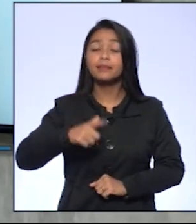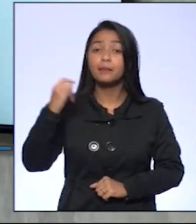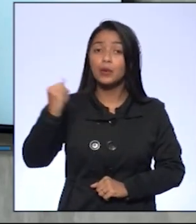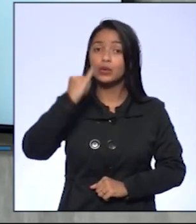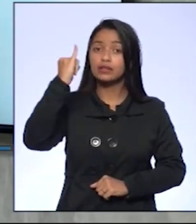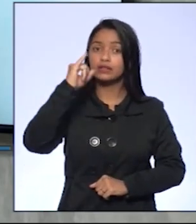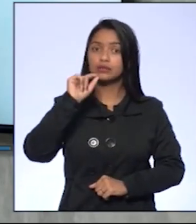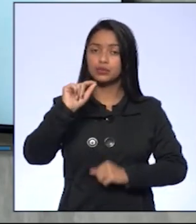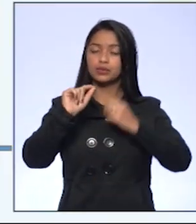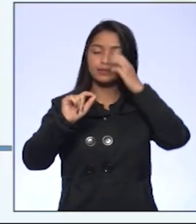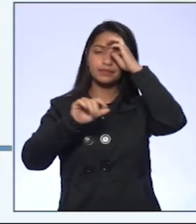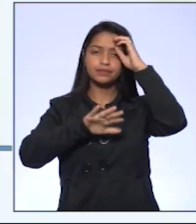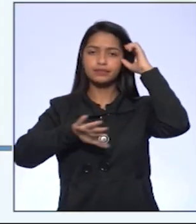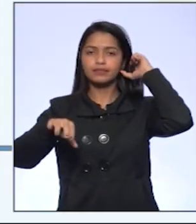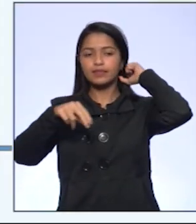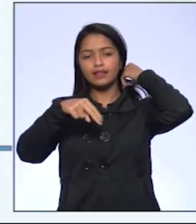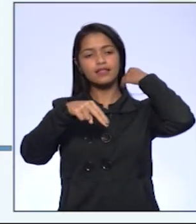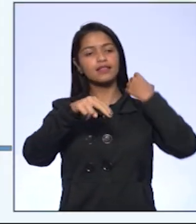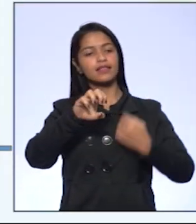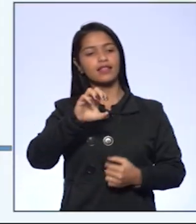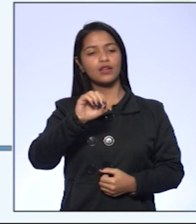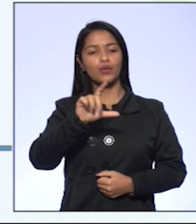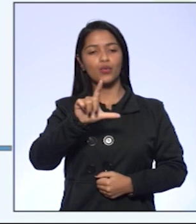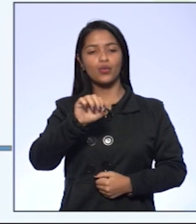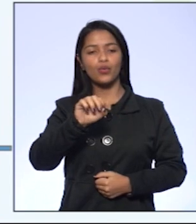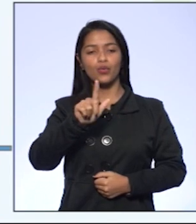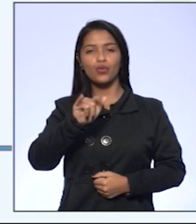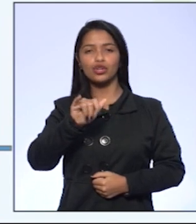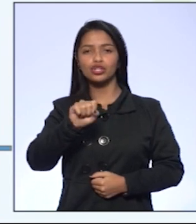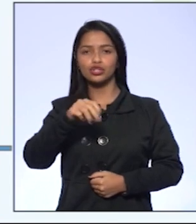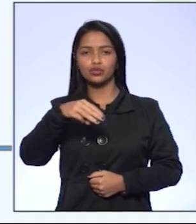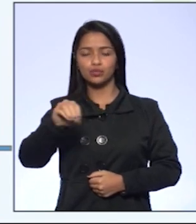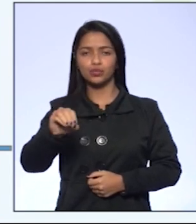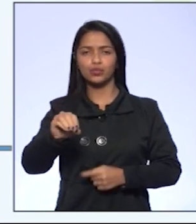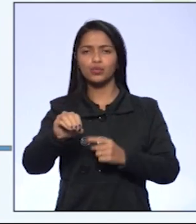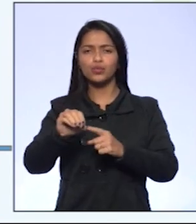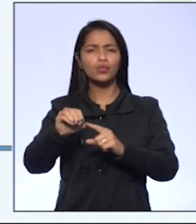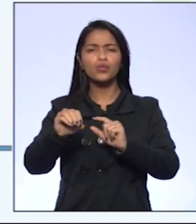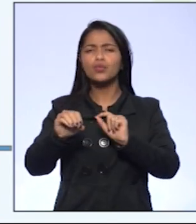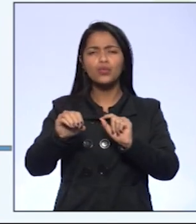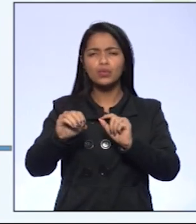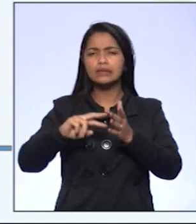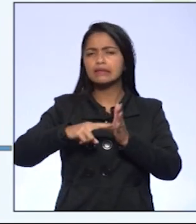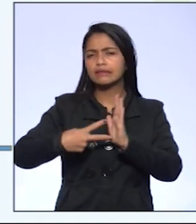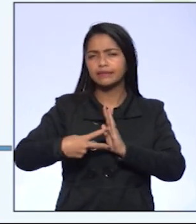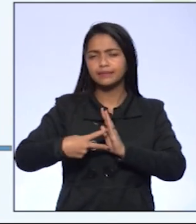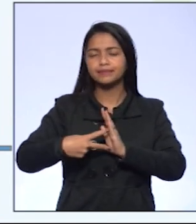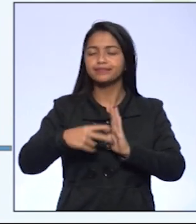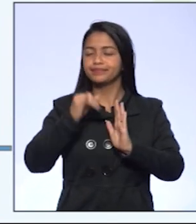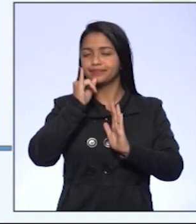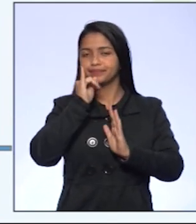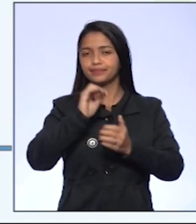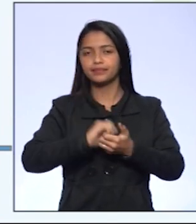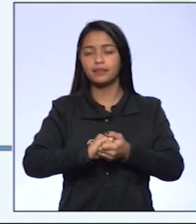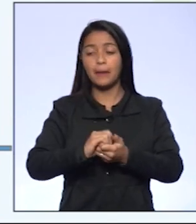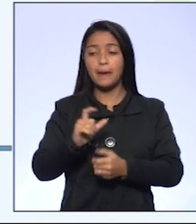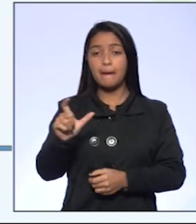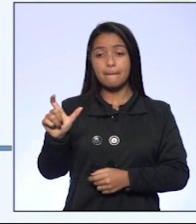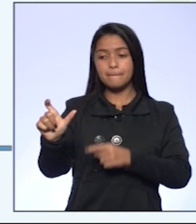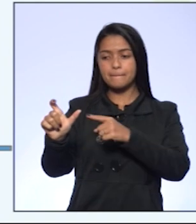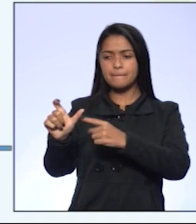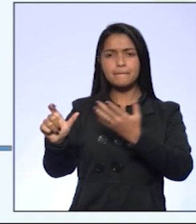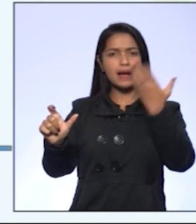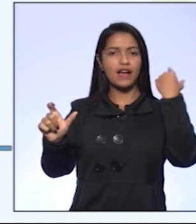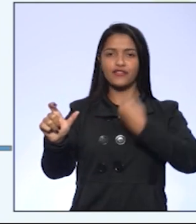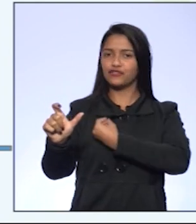tá? Neologismo. Neologismo é quando eu olho uma palavra que não existia,